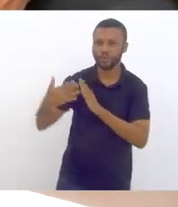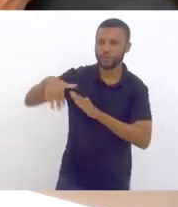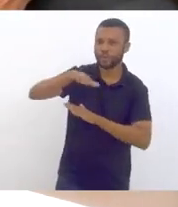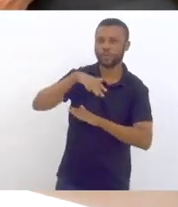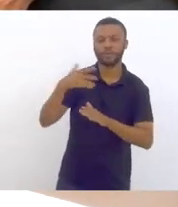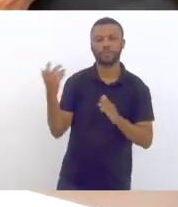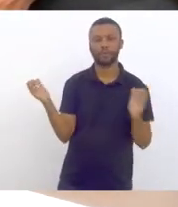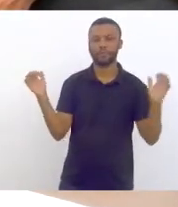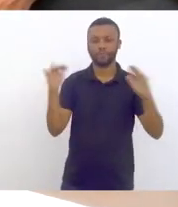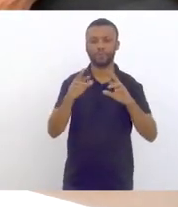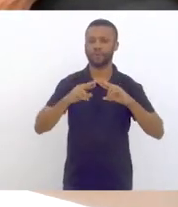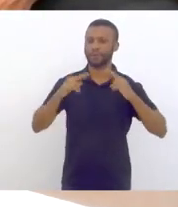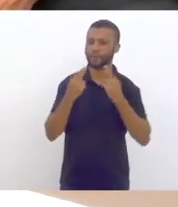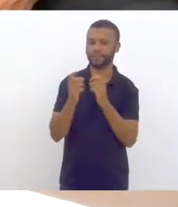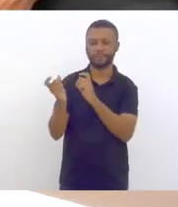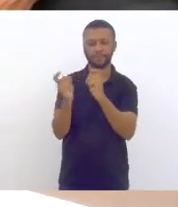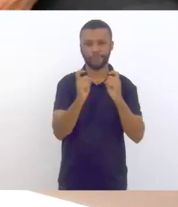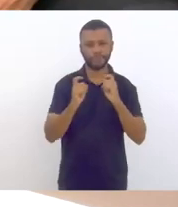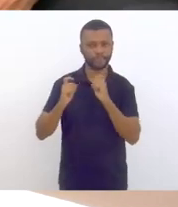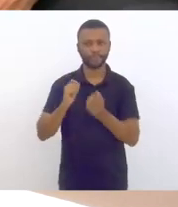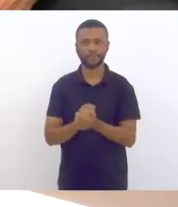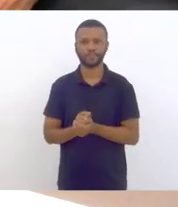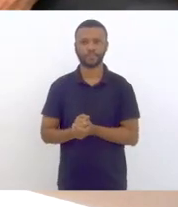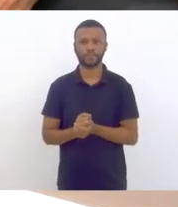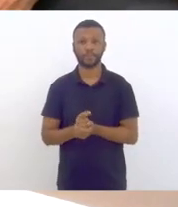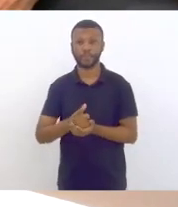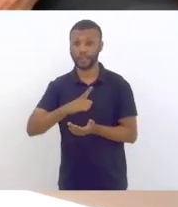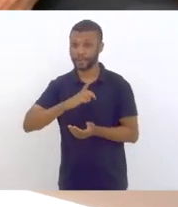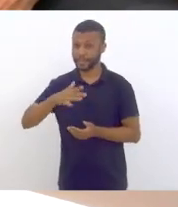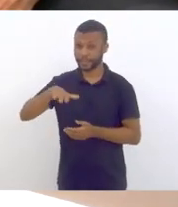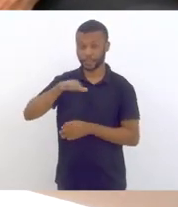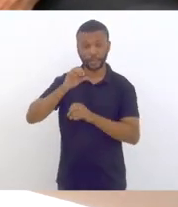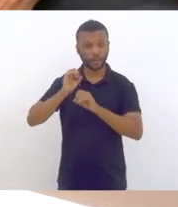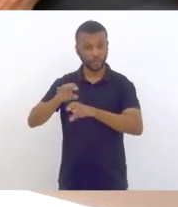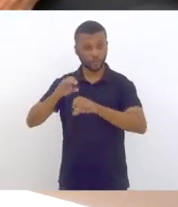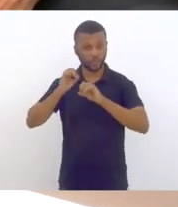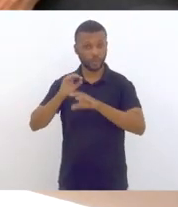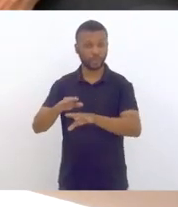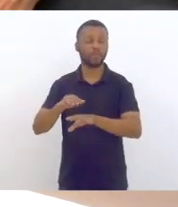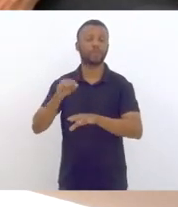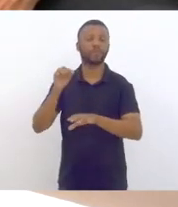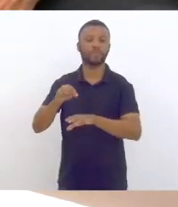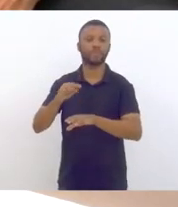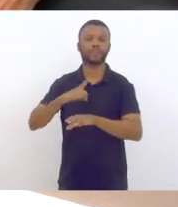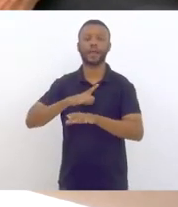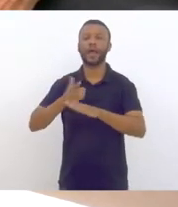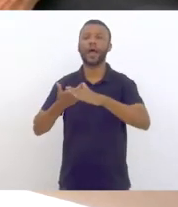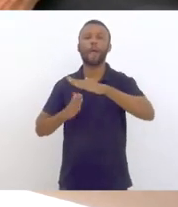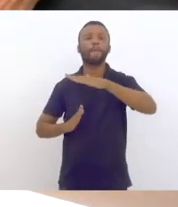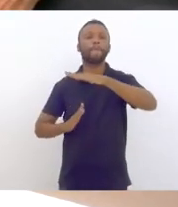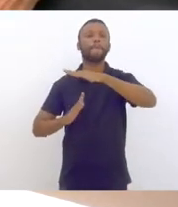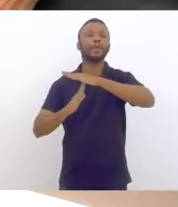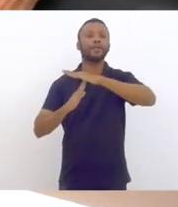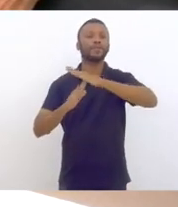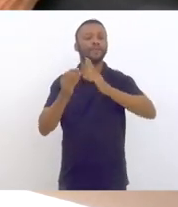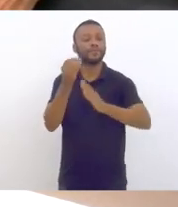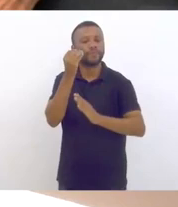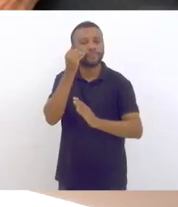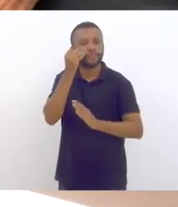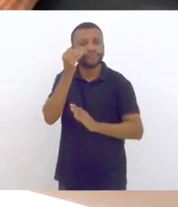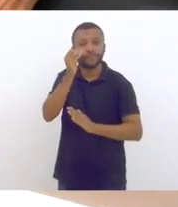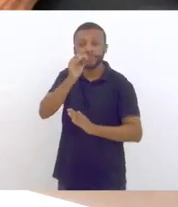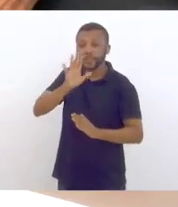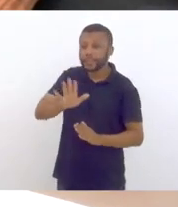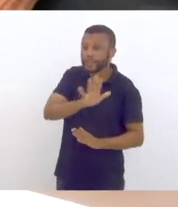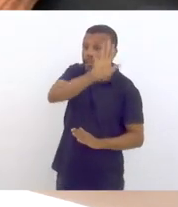e é uma boa prática que em vez de da educação se limitar ao mínimo que foi estipulado a nível Nacional